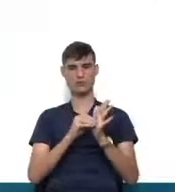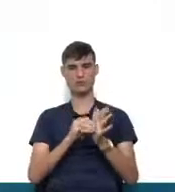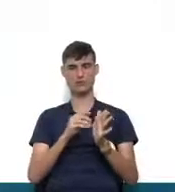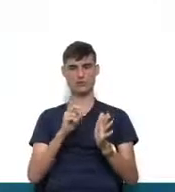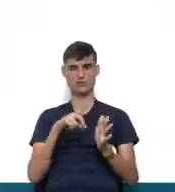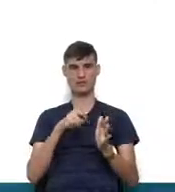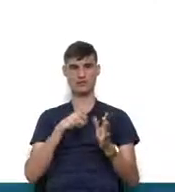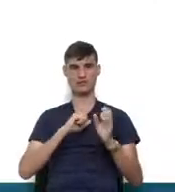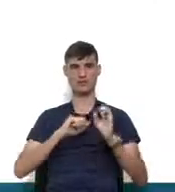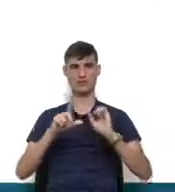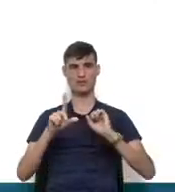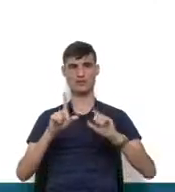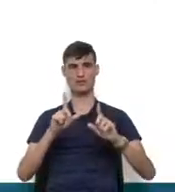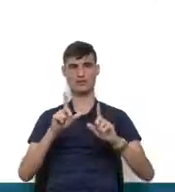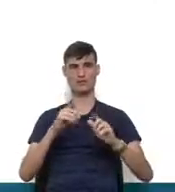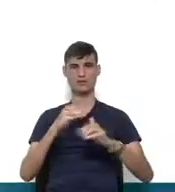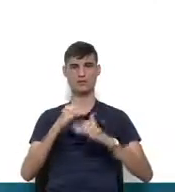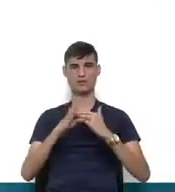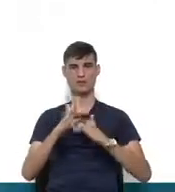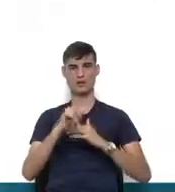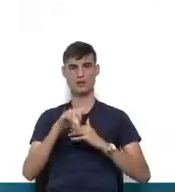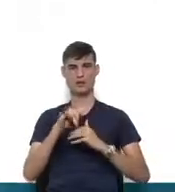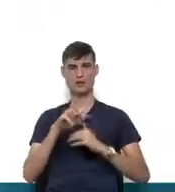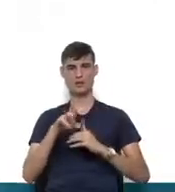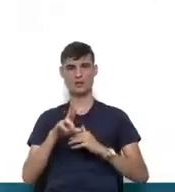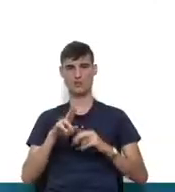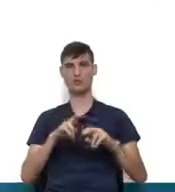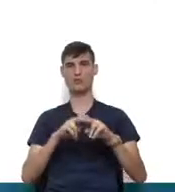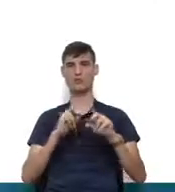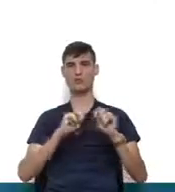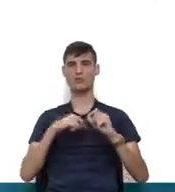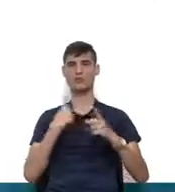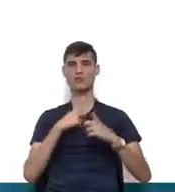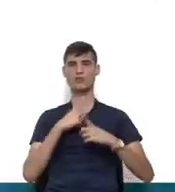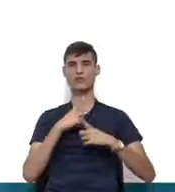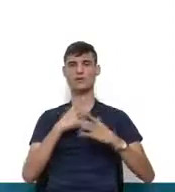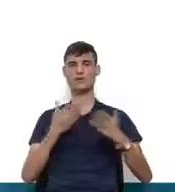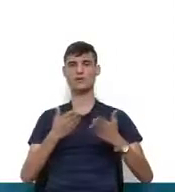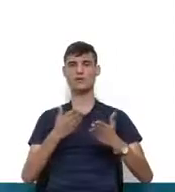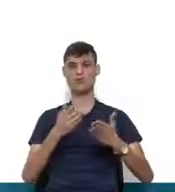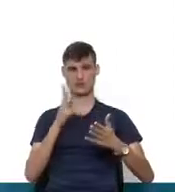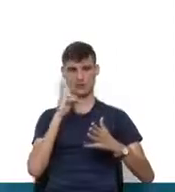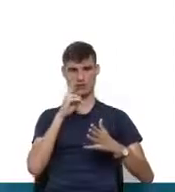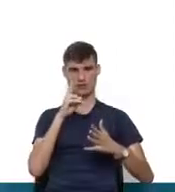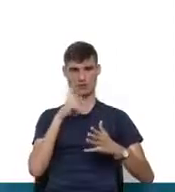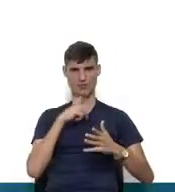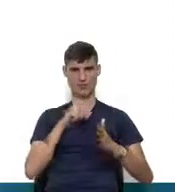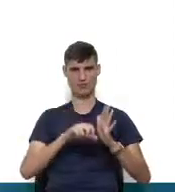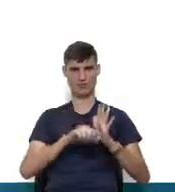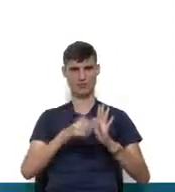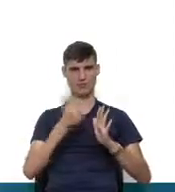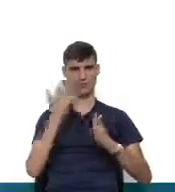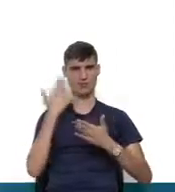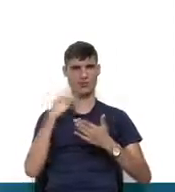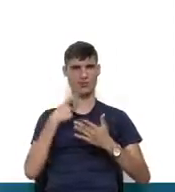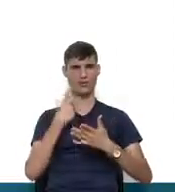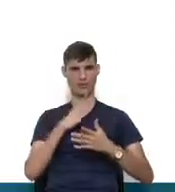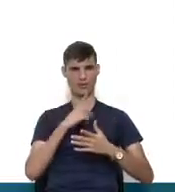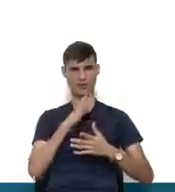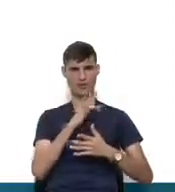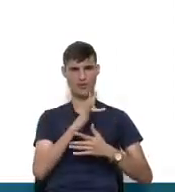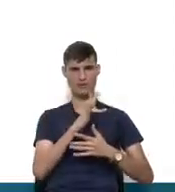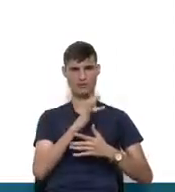lá na expressão das séries de Taylor. Então, o que nós temos aqui? Lembra que a primeira função lá, quando eu pego f